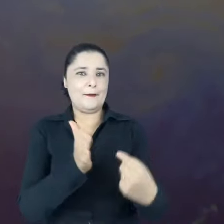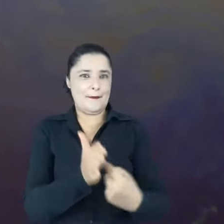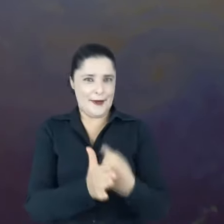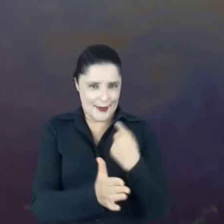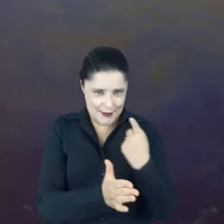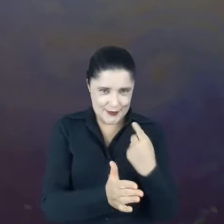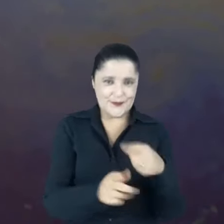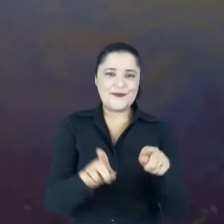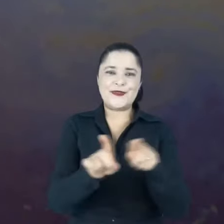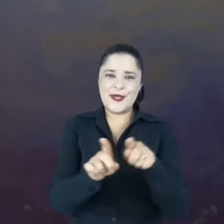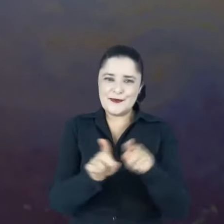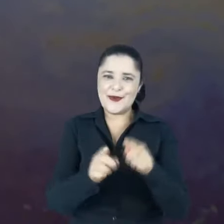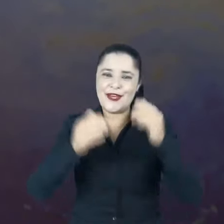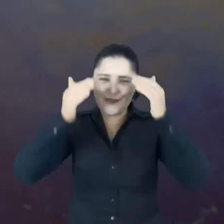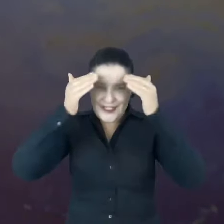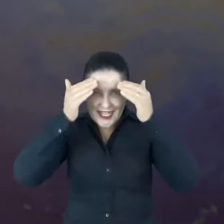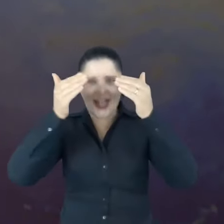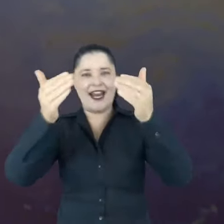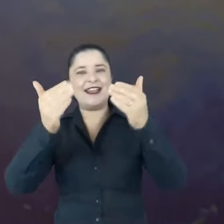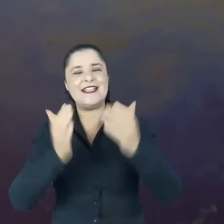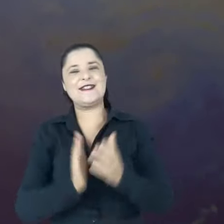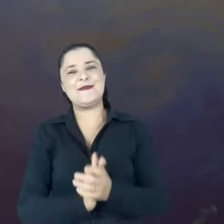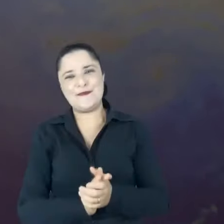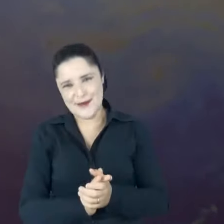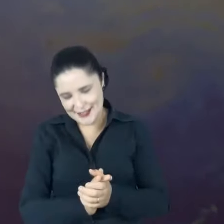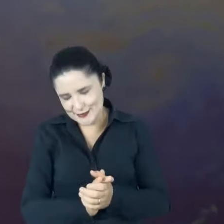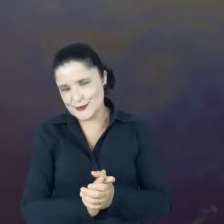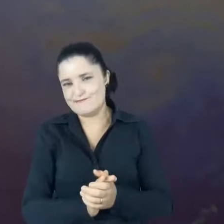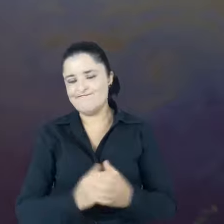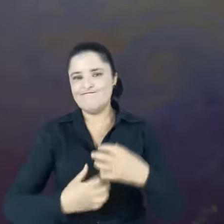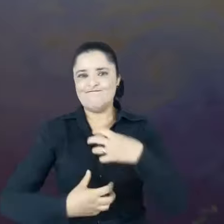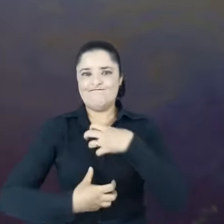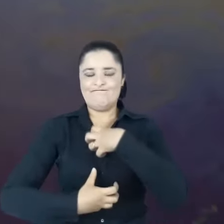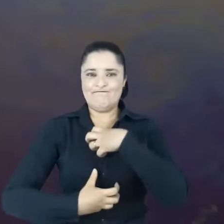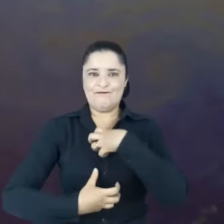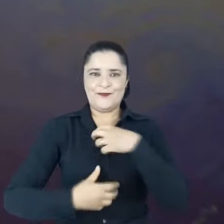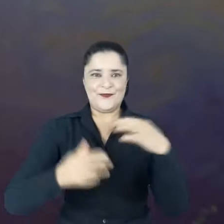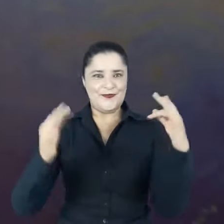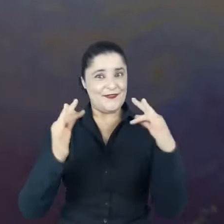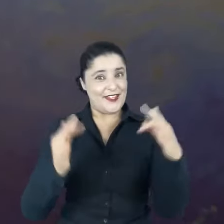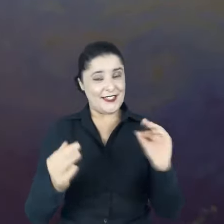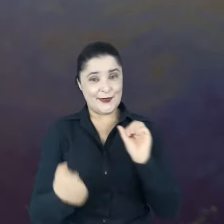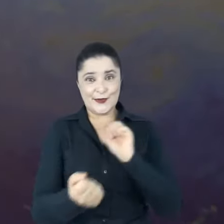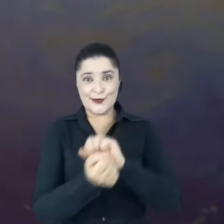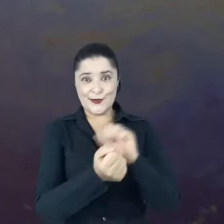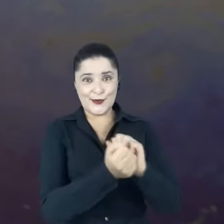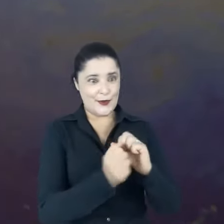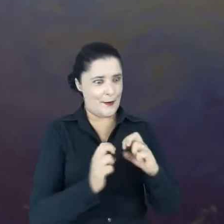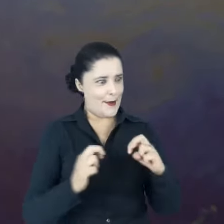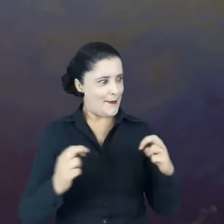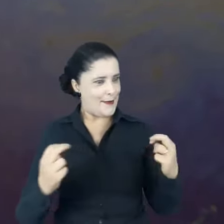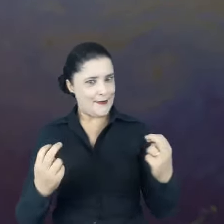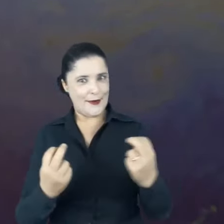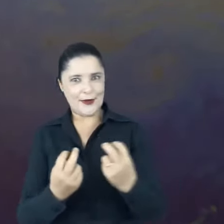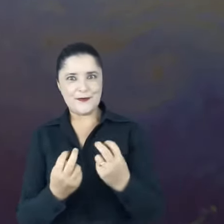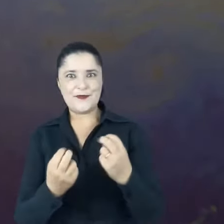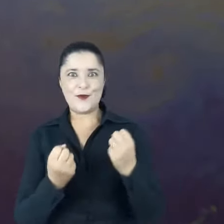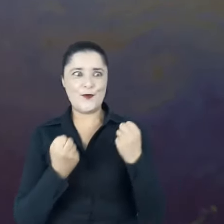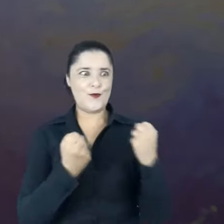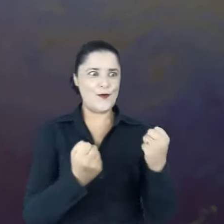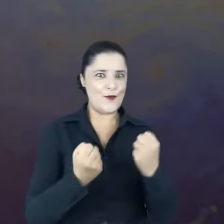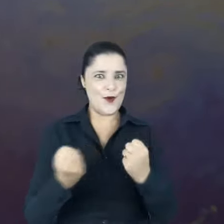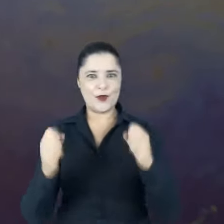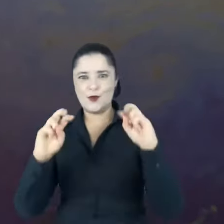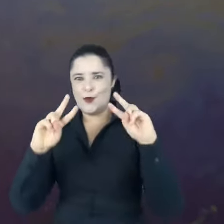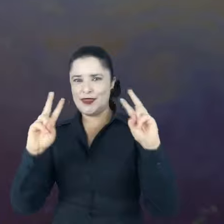um agradecimento, né? Me sinto lisonjeado de estar participando de uma mesa tão, tão forte para o tema e tão